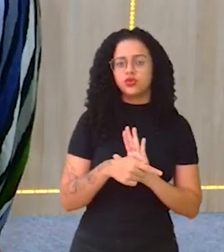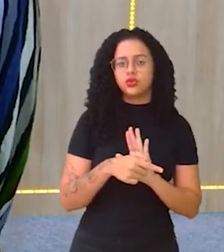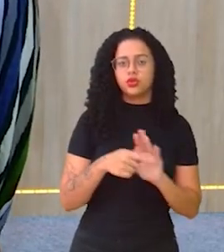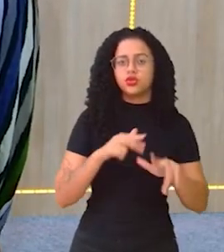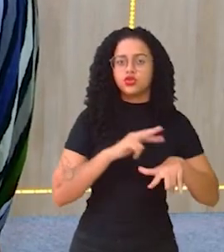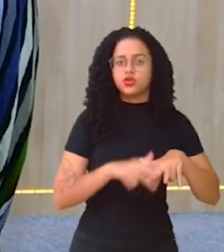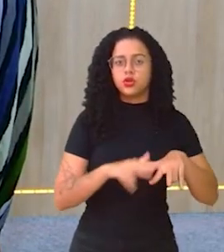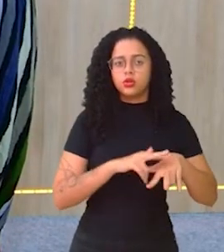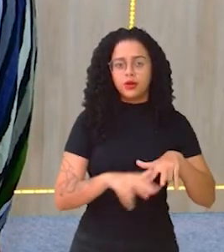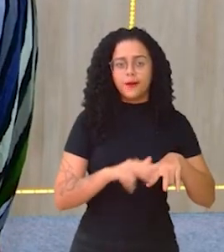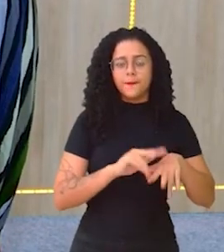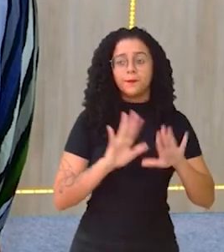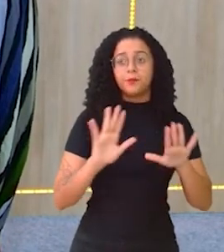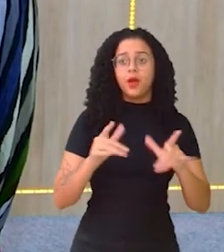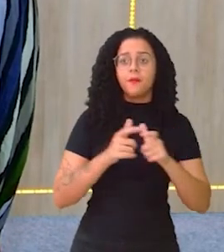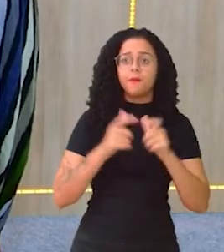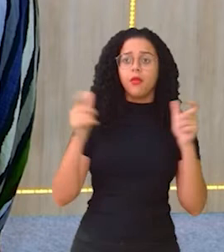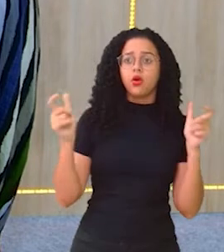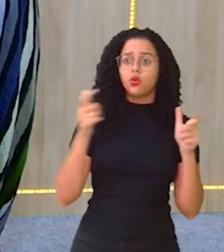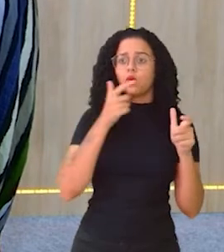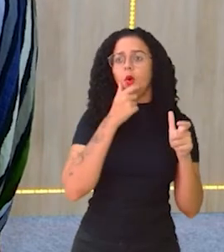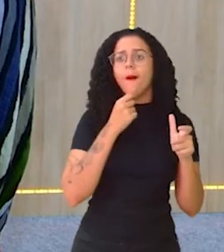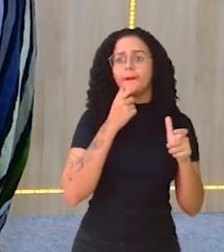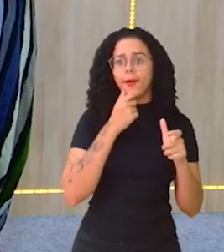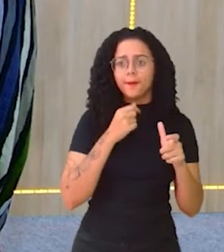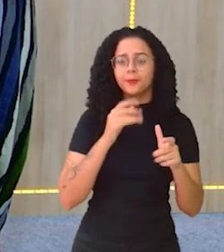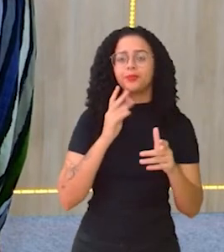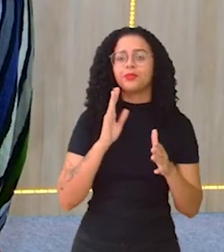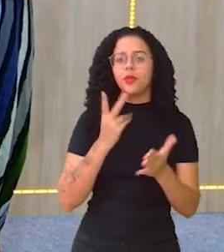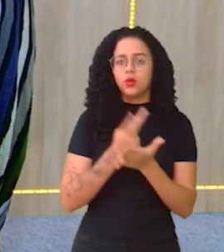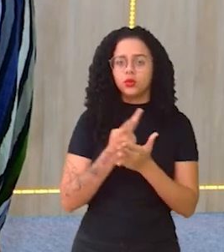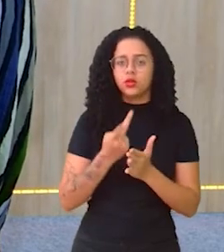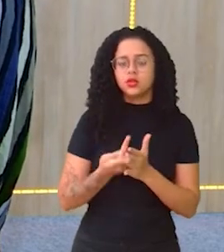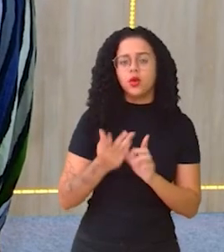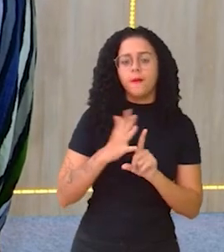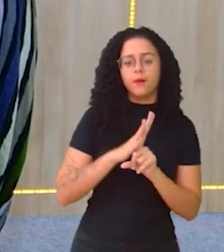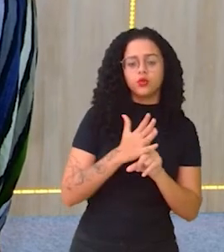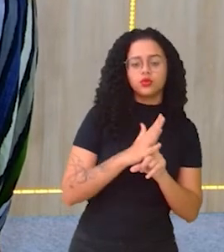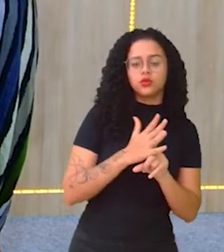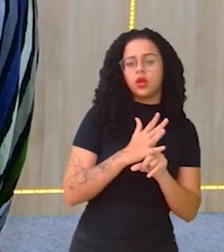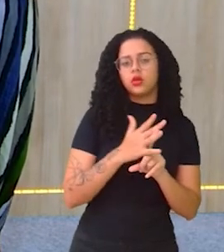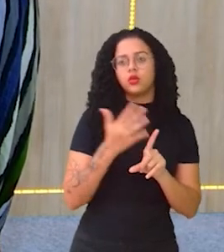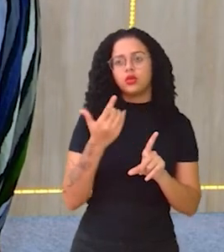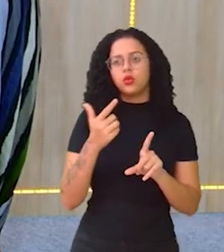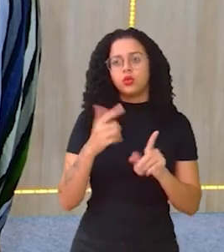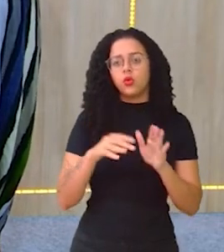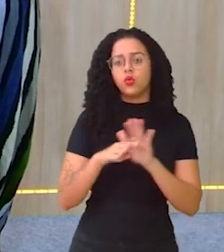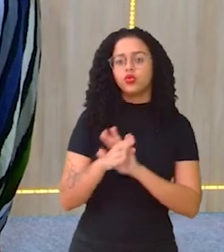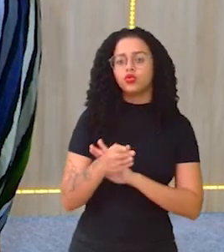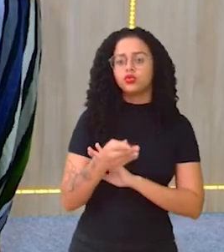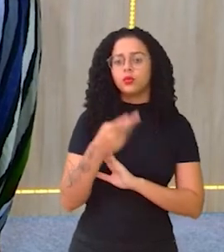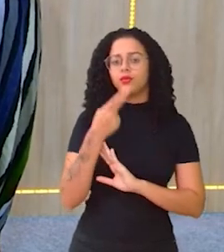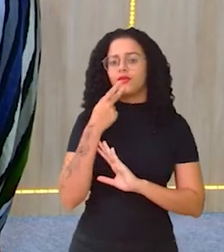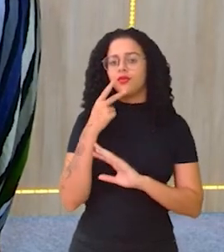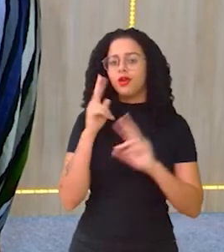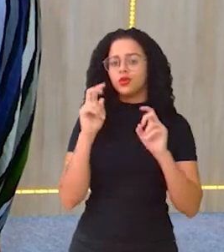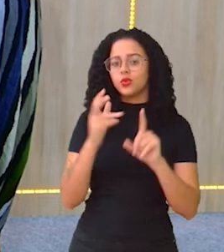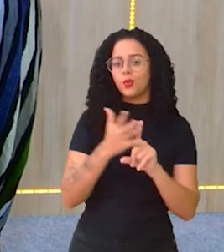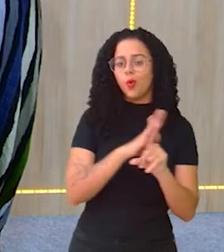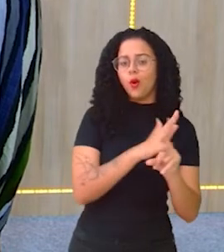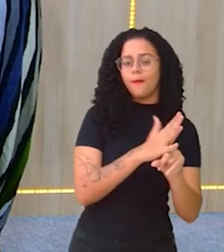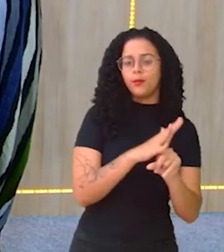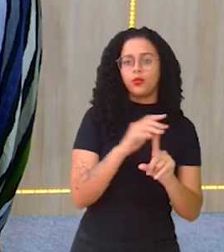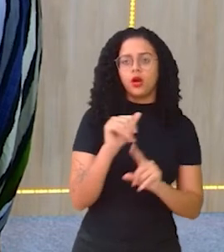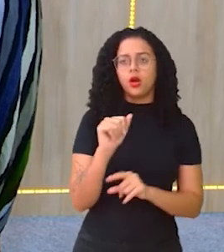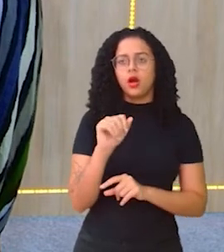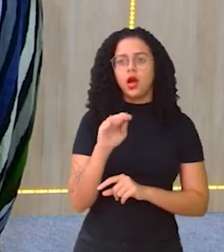que muitos homens que foram abusados não costumam falar do abuso,